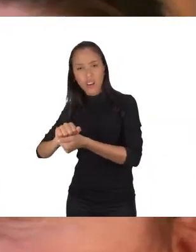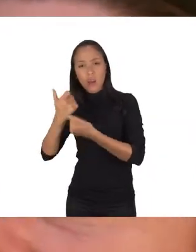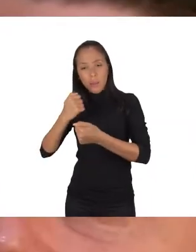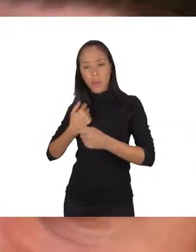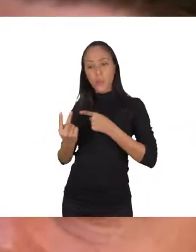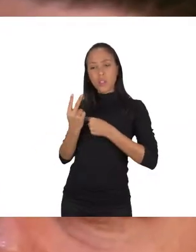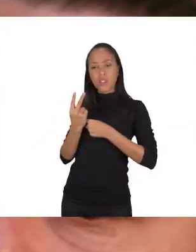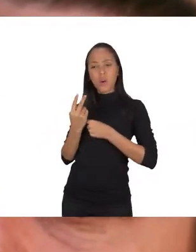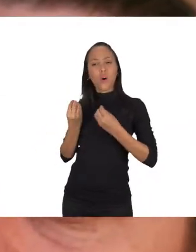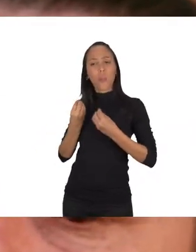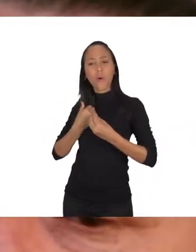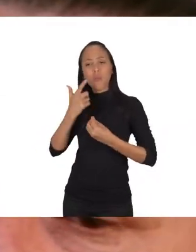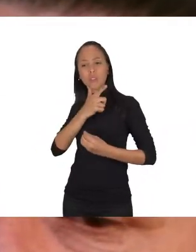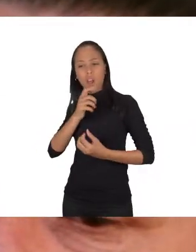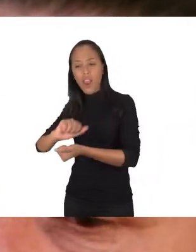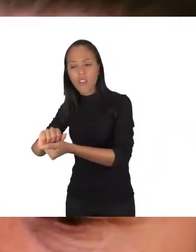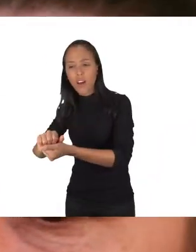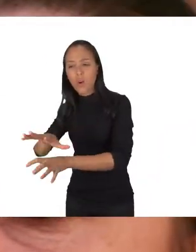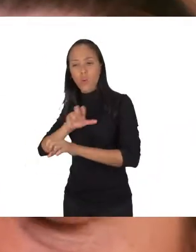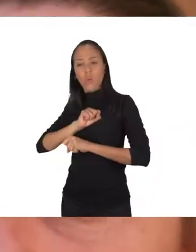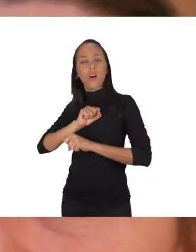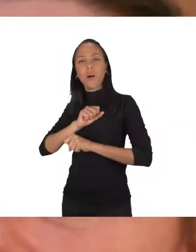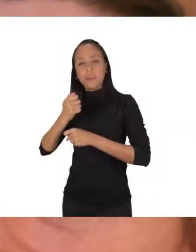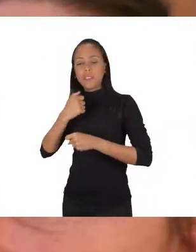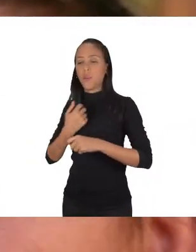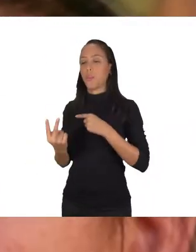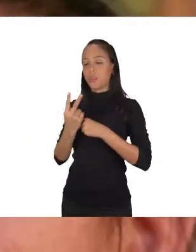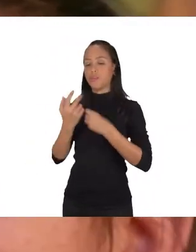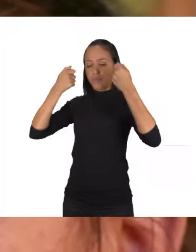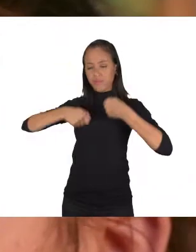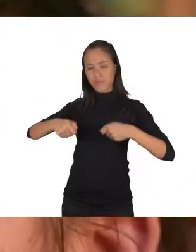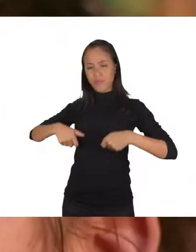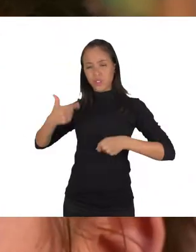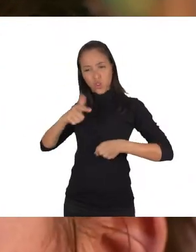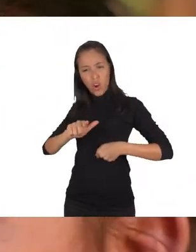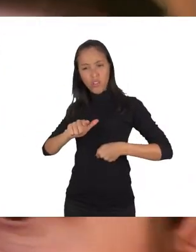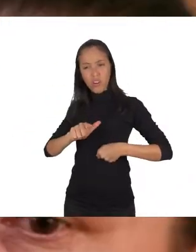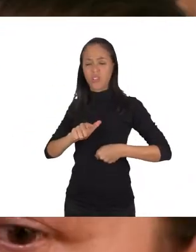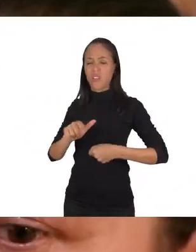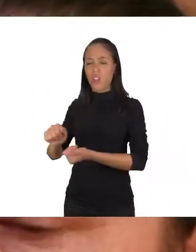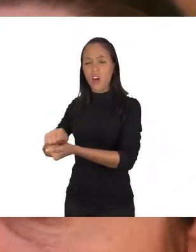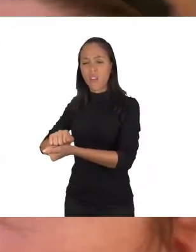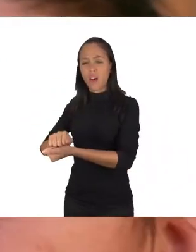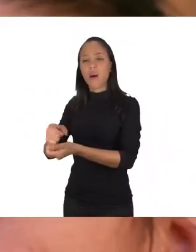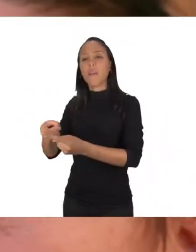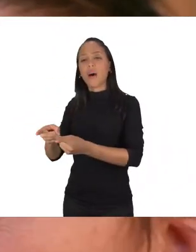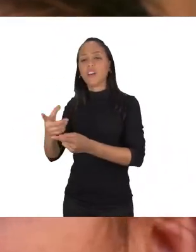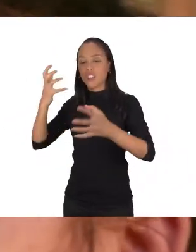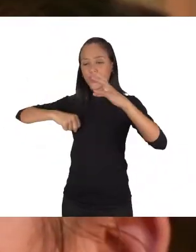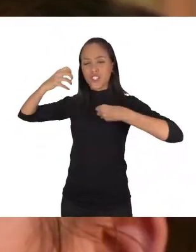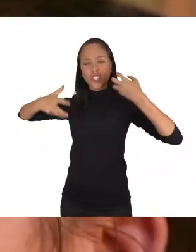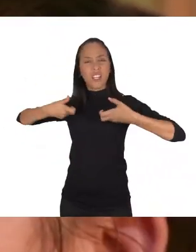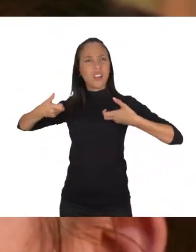ela vai lavar aquele treco lá, sendo que ela não tem um IPI, ela vai colocar... Tem que colocar máscara, tem que colocar outro IPI pra ela lavar aquele. Mas isso aqui